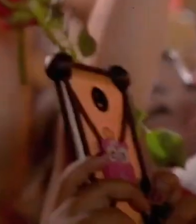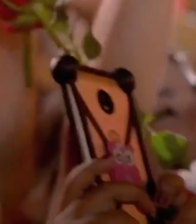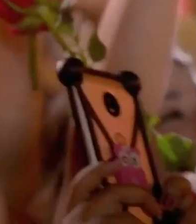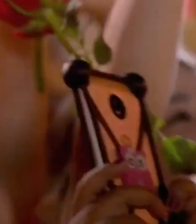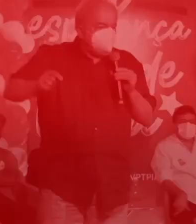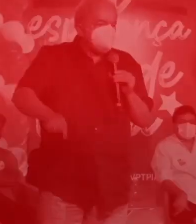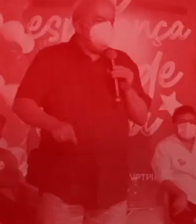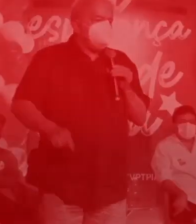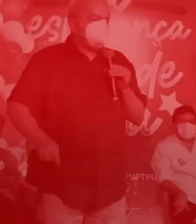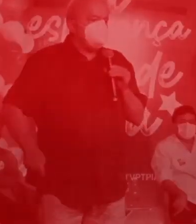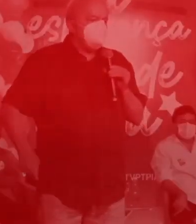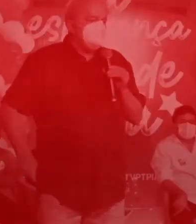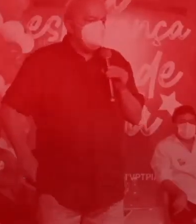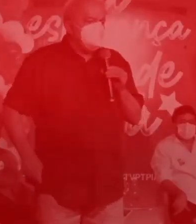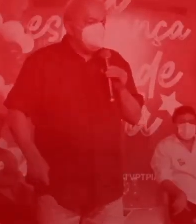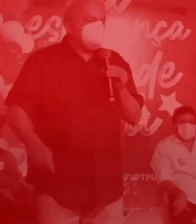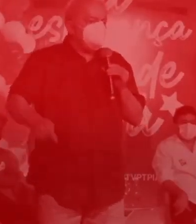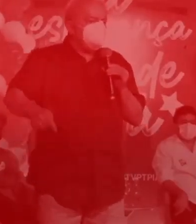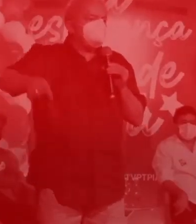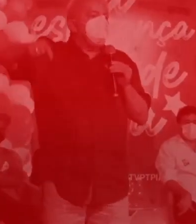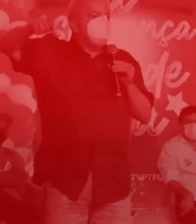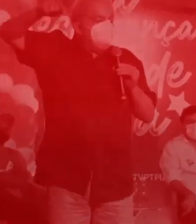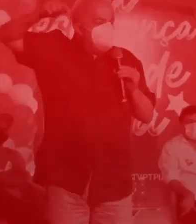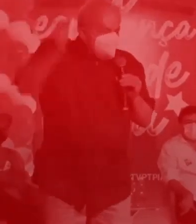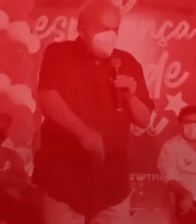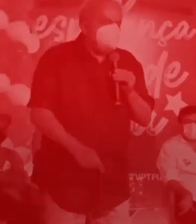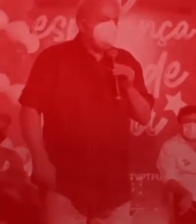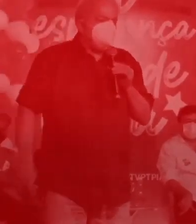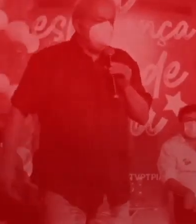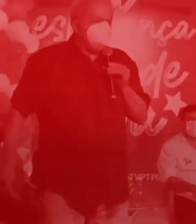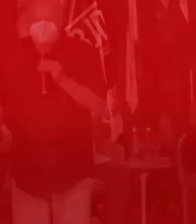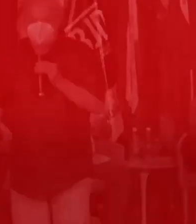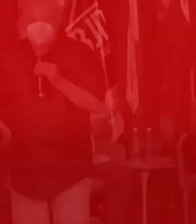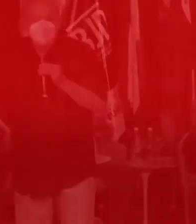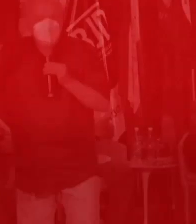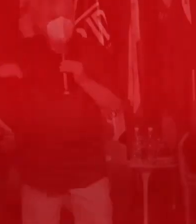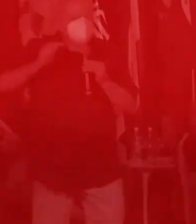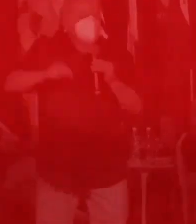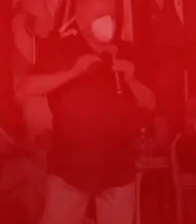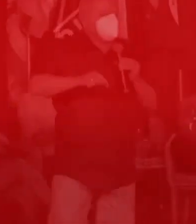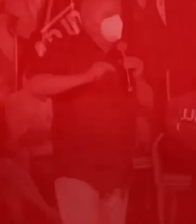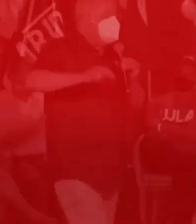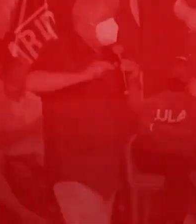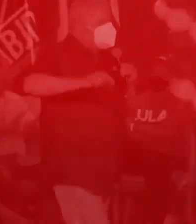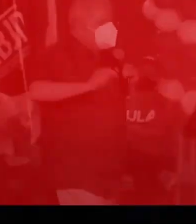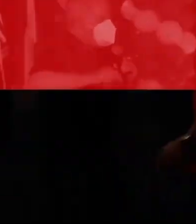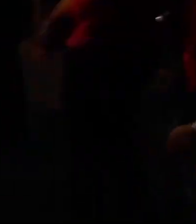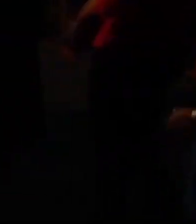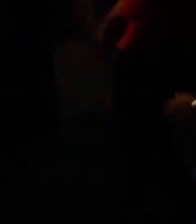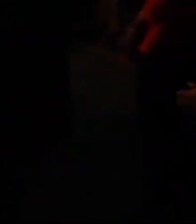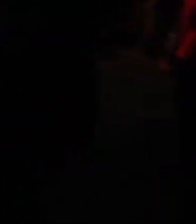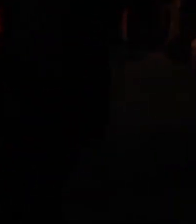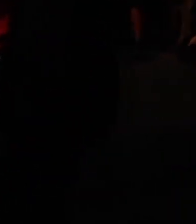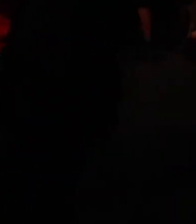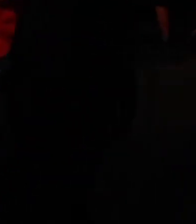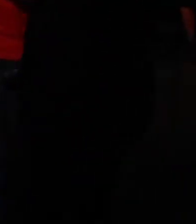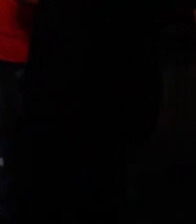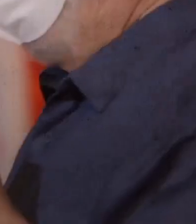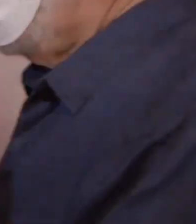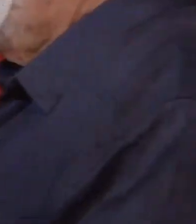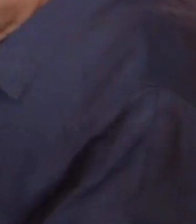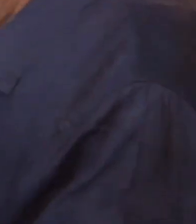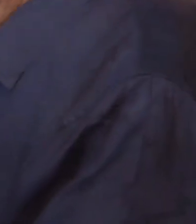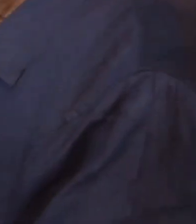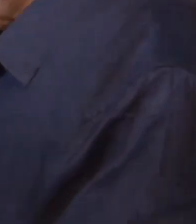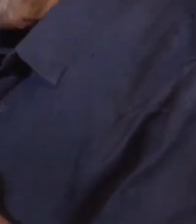O Brasil tem jeito. Vocês não percam a esperança que a gente vai fazer deste país